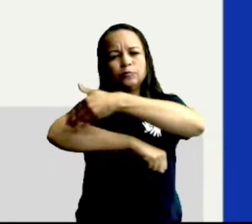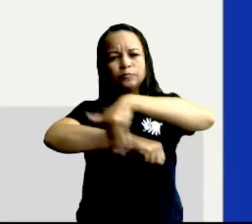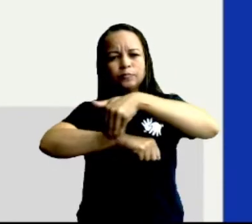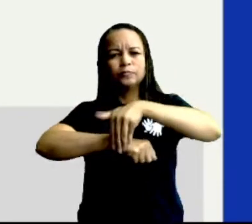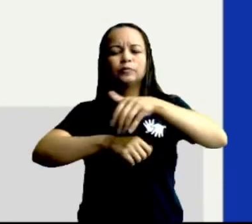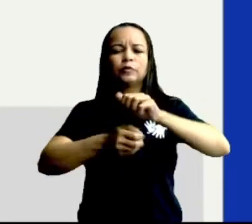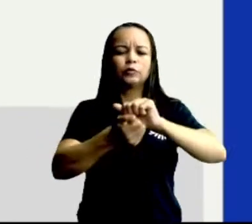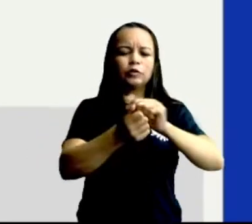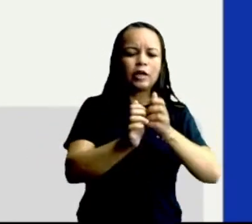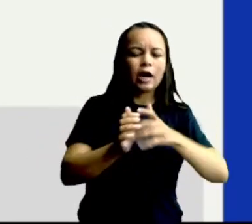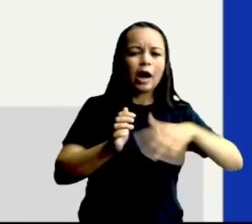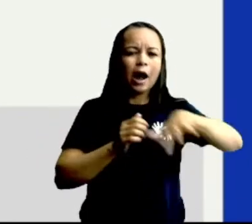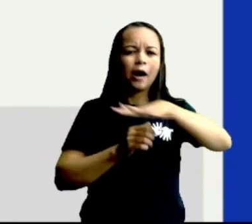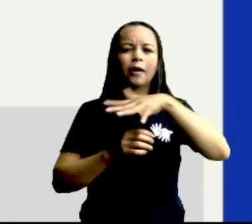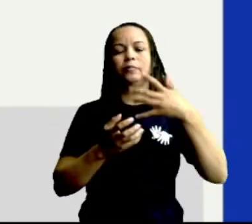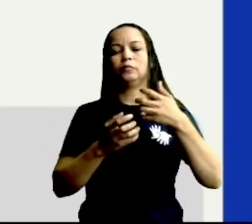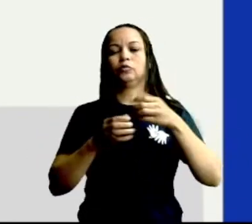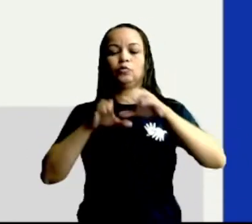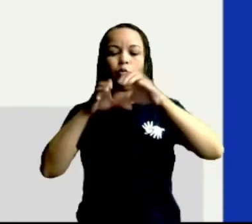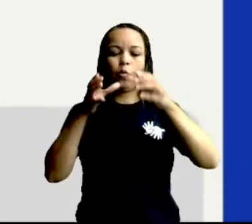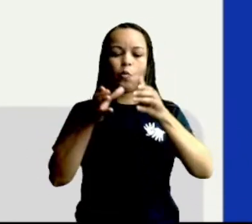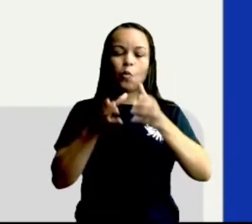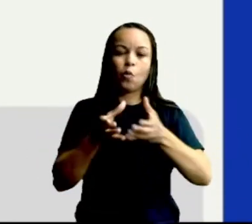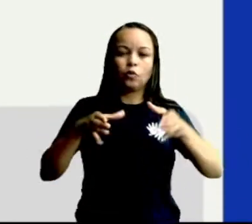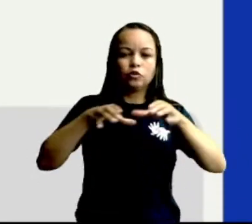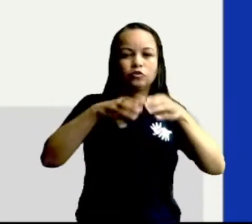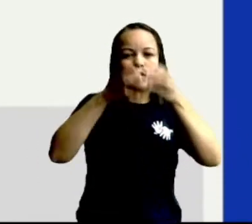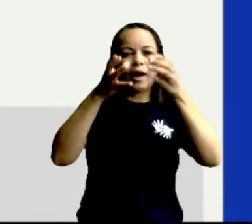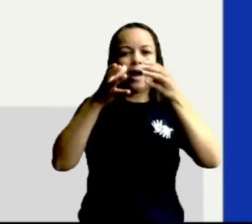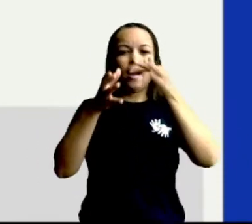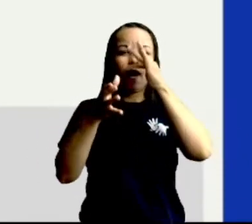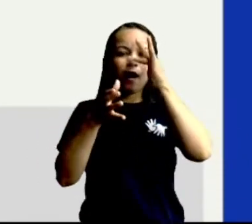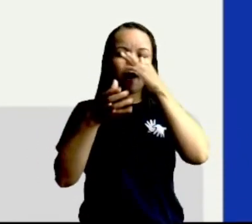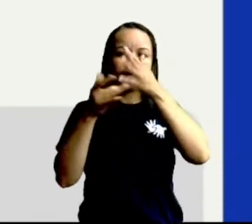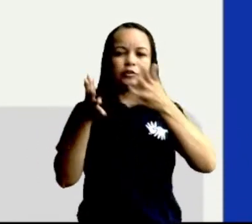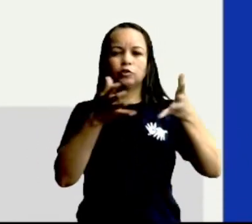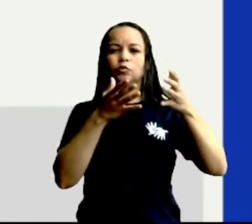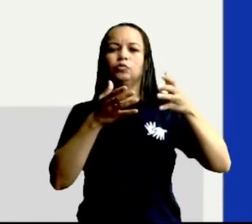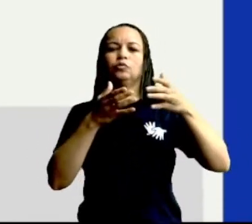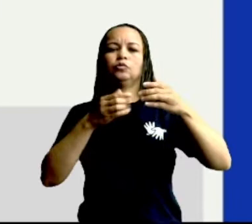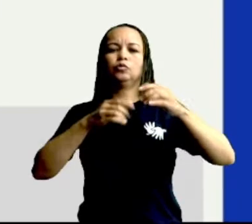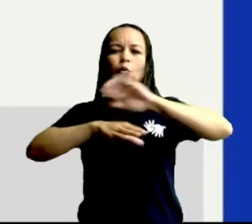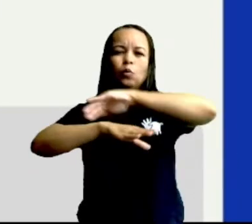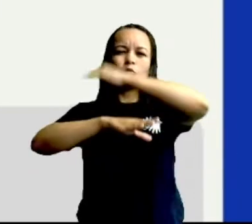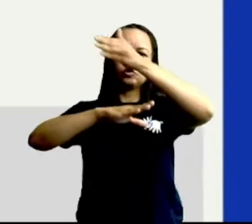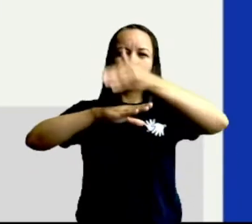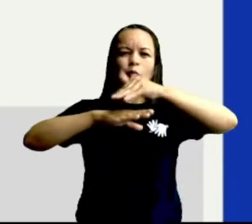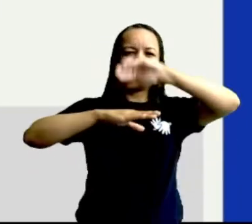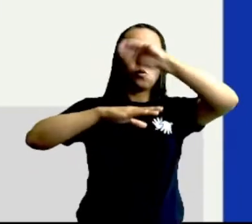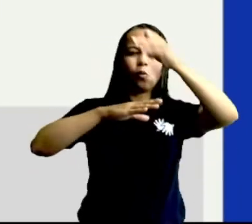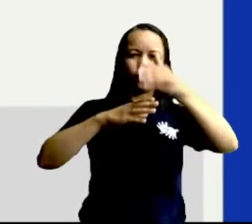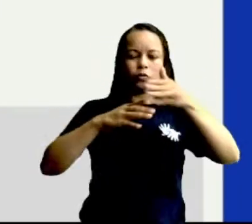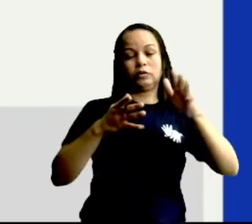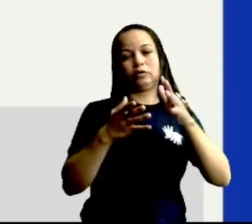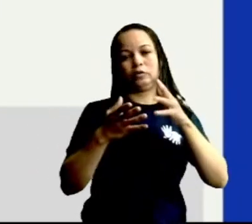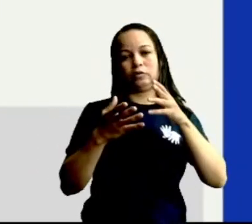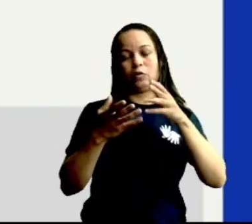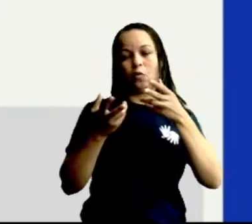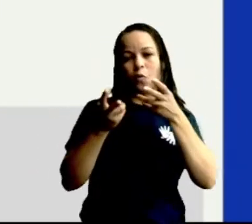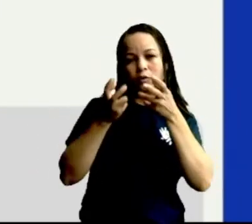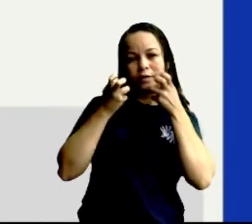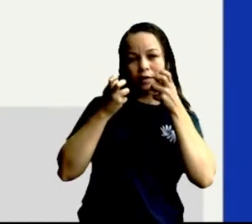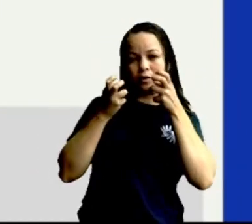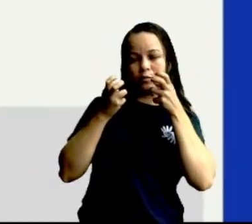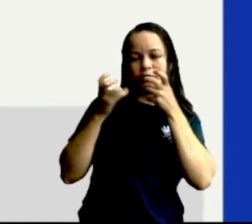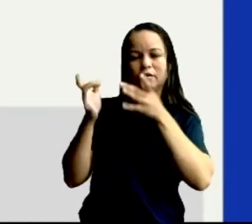nos vasos, na casa, nos montes, a gente consegue verificar que são diferentes entre